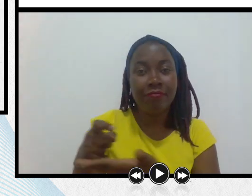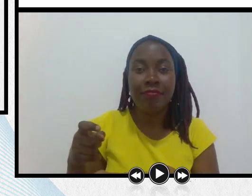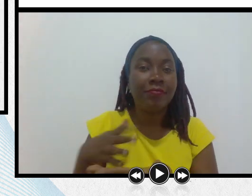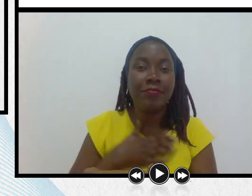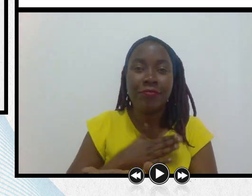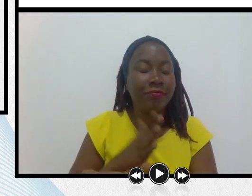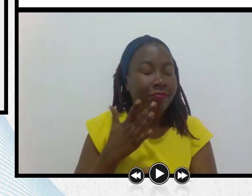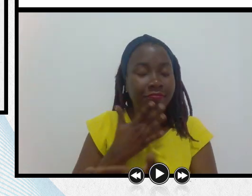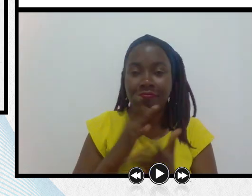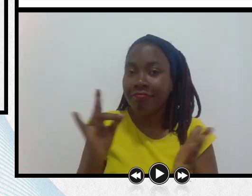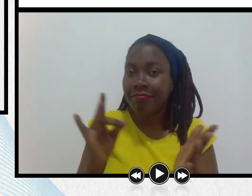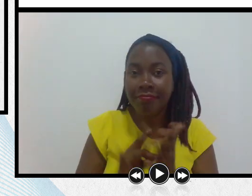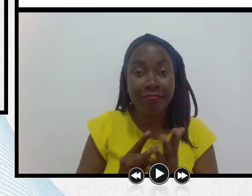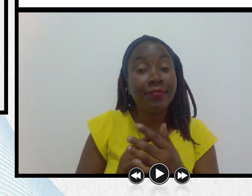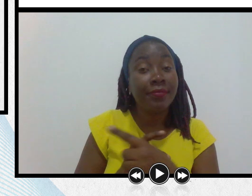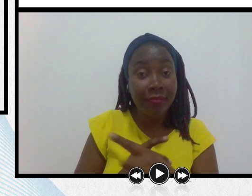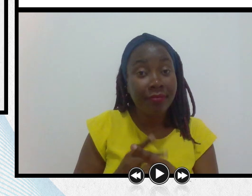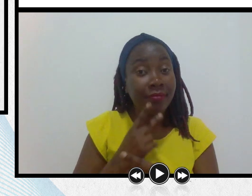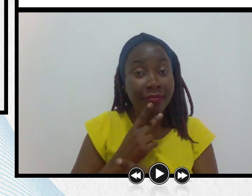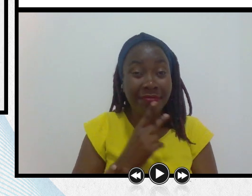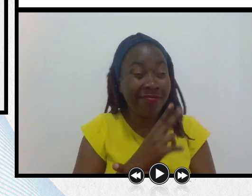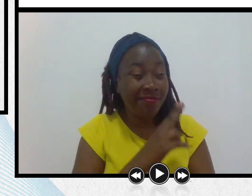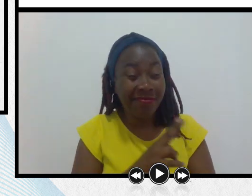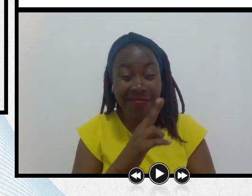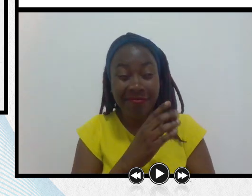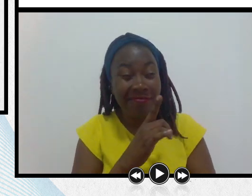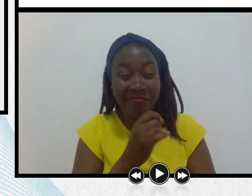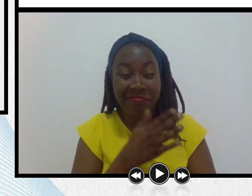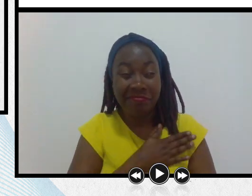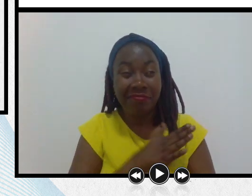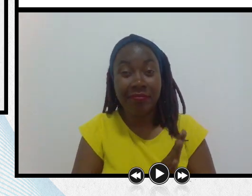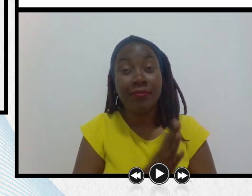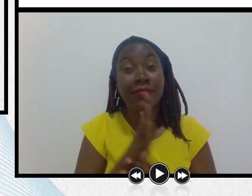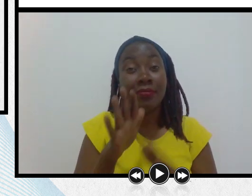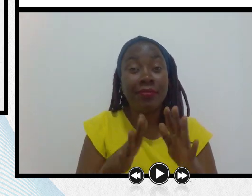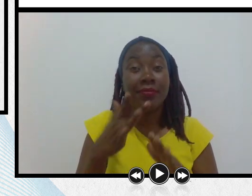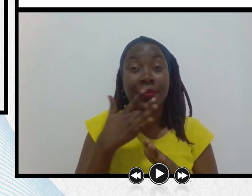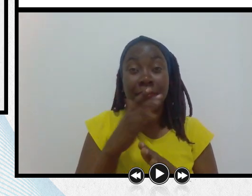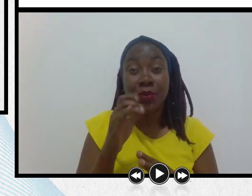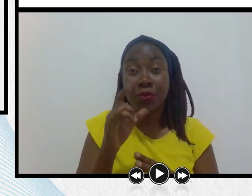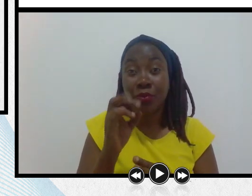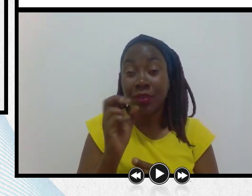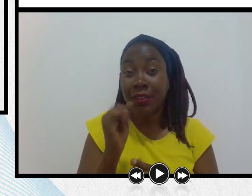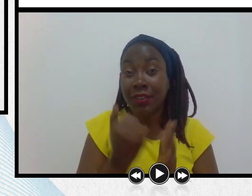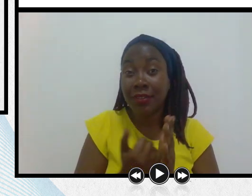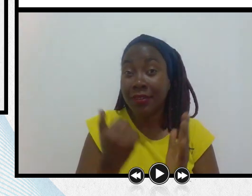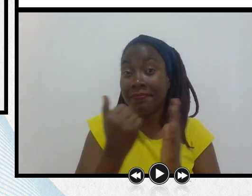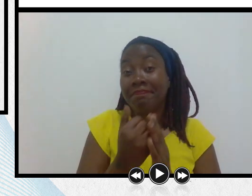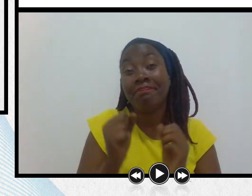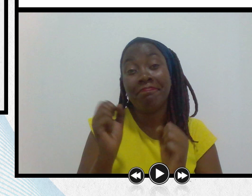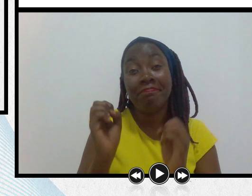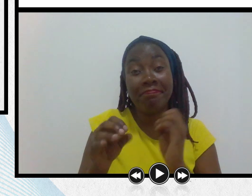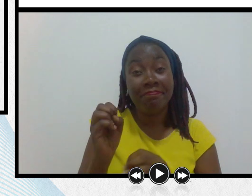do sabor, não gostam mesmo. Inclusive, eles refutam o uso do cloro. Então, às vezes, o sabor do cloro, se tiver excessivo, pode ser que